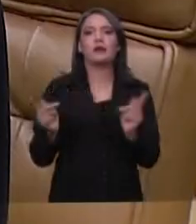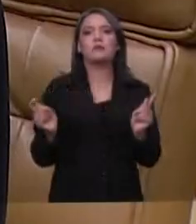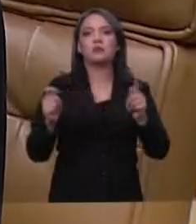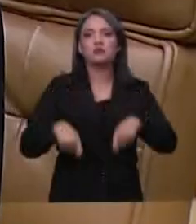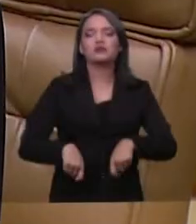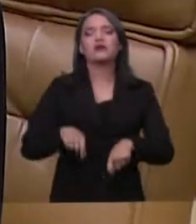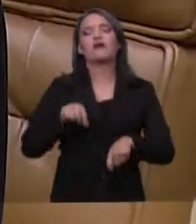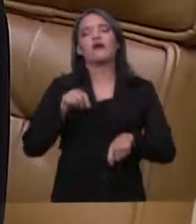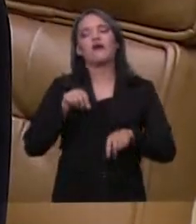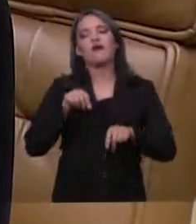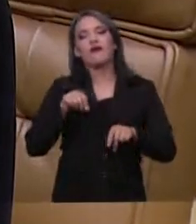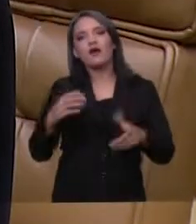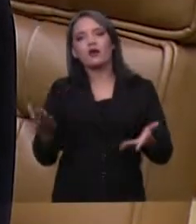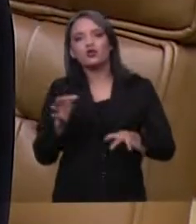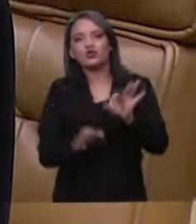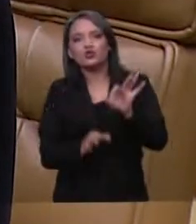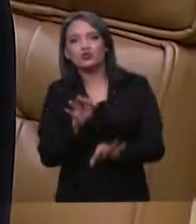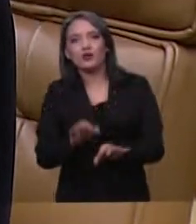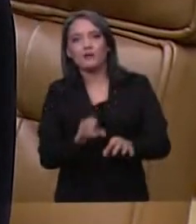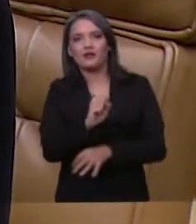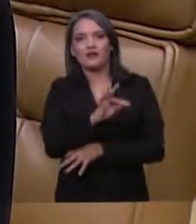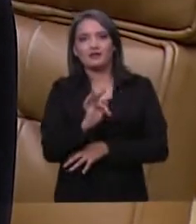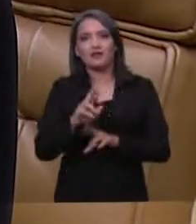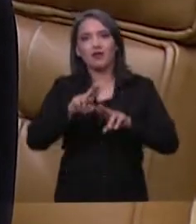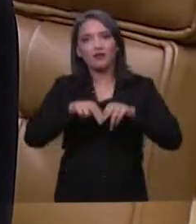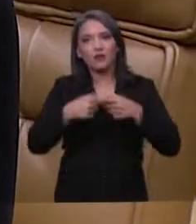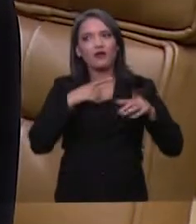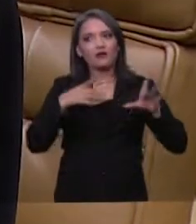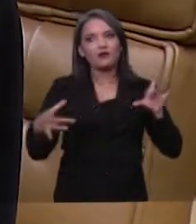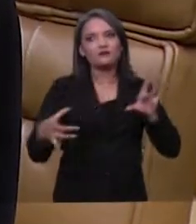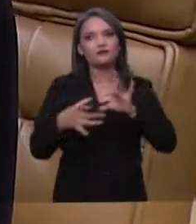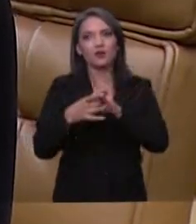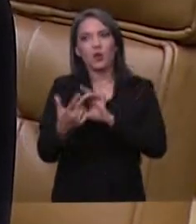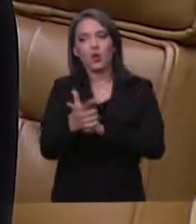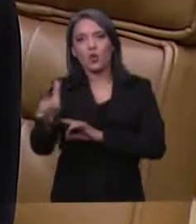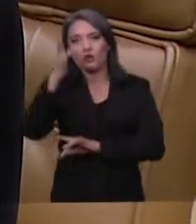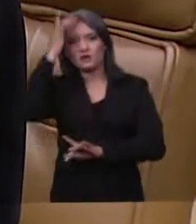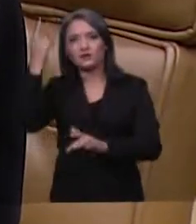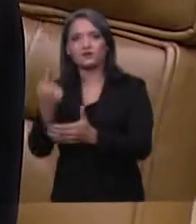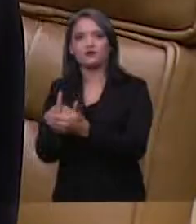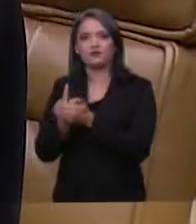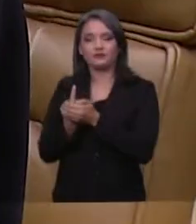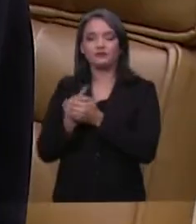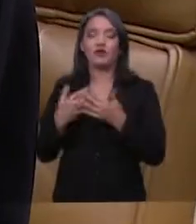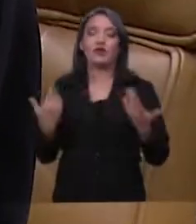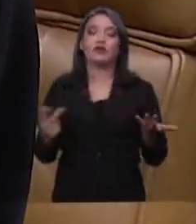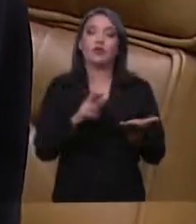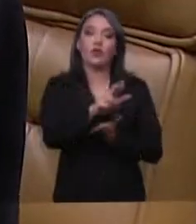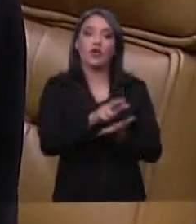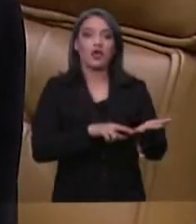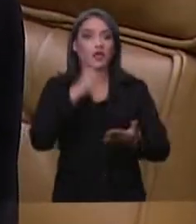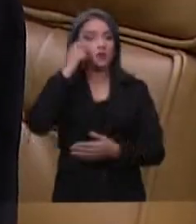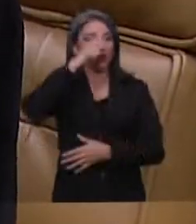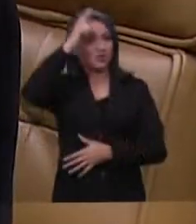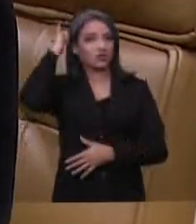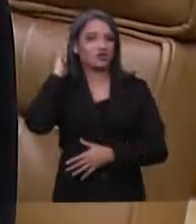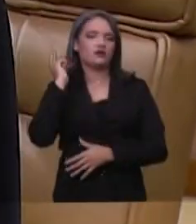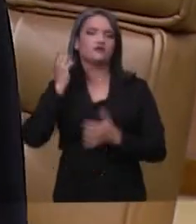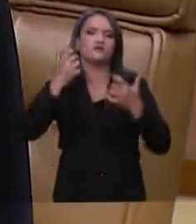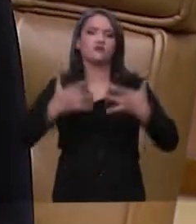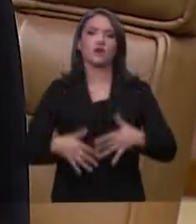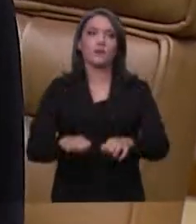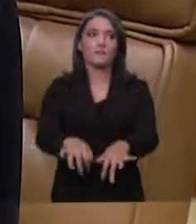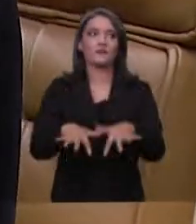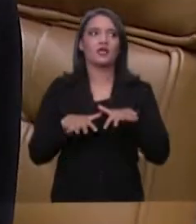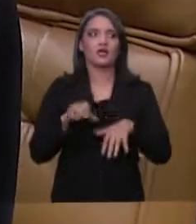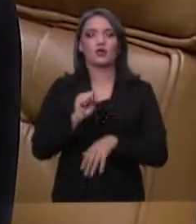ação. Ademais, como ressaltado também pelo eminente ministro relator Alexandre de Moraes, o plenário deste Supremo Tribunal Federal já